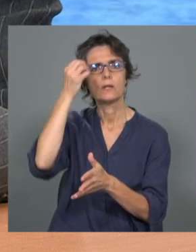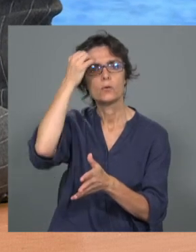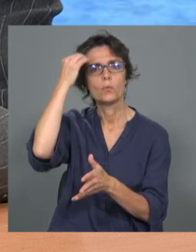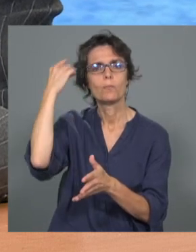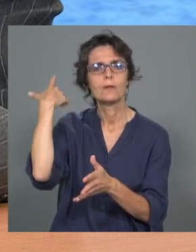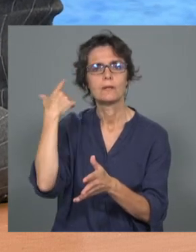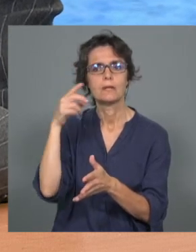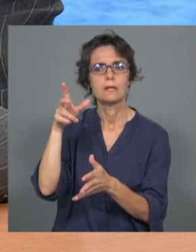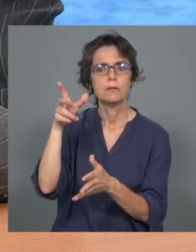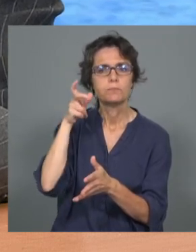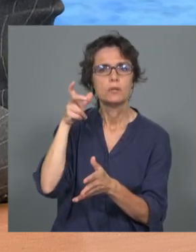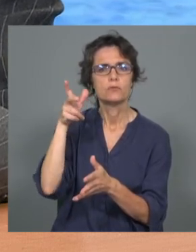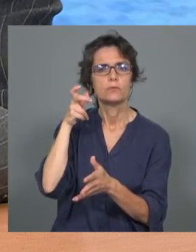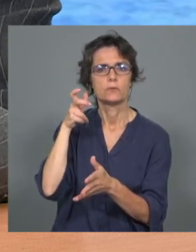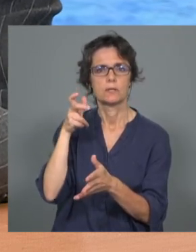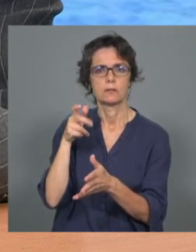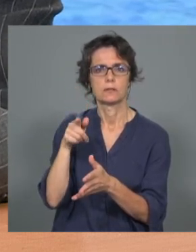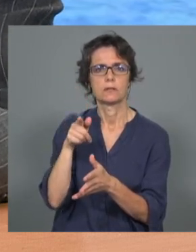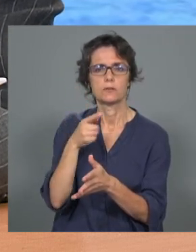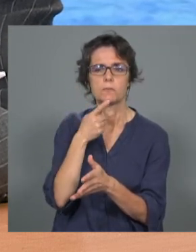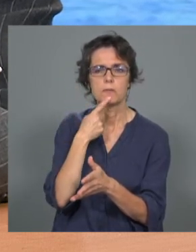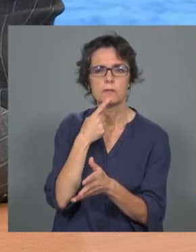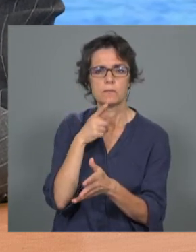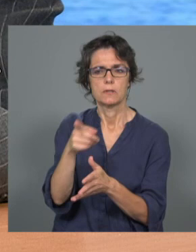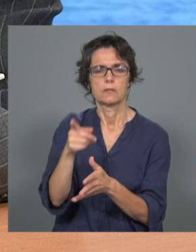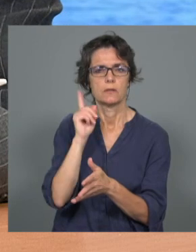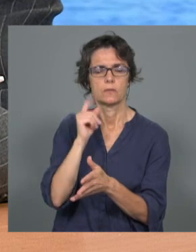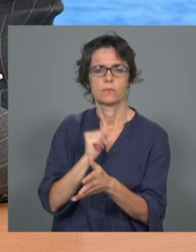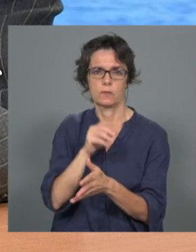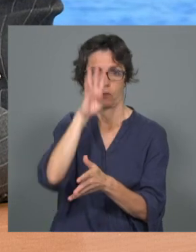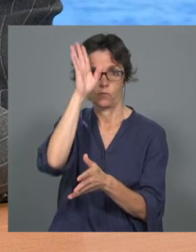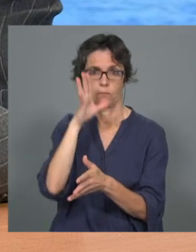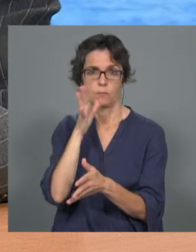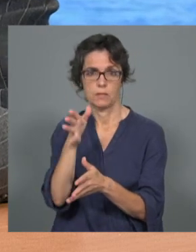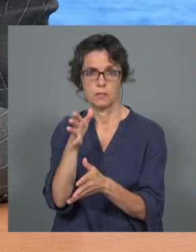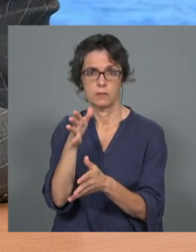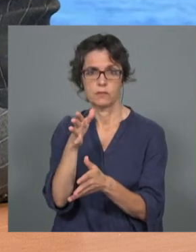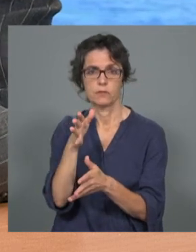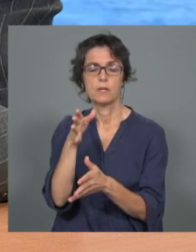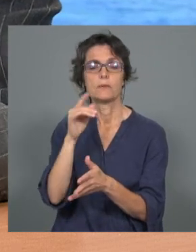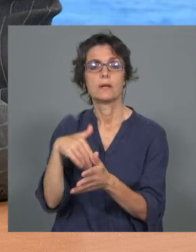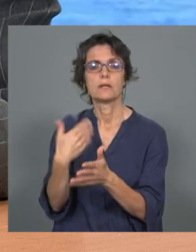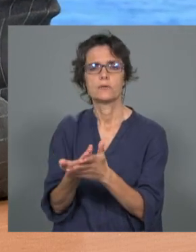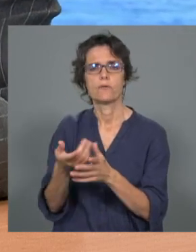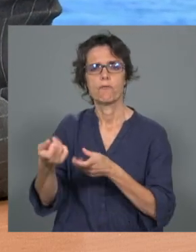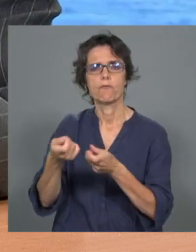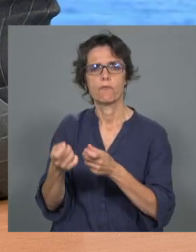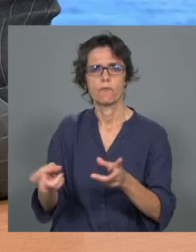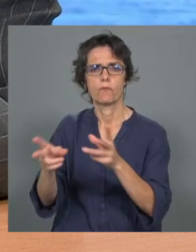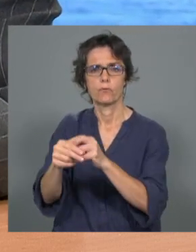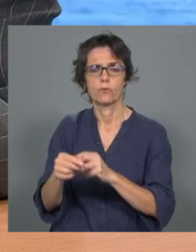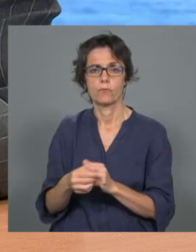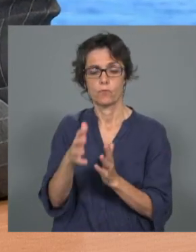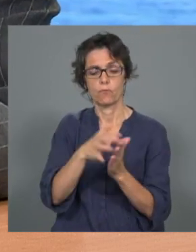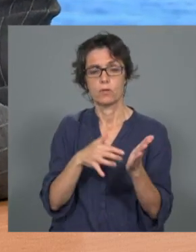dinamismos novos. E, portanto, este texto está aqui muito bem enquadrado. E tem elementos que até